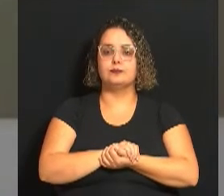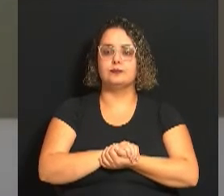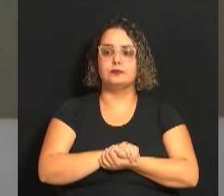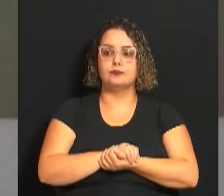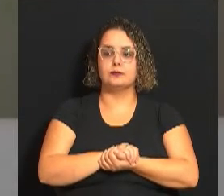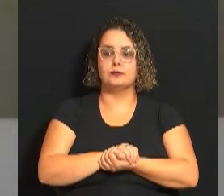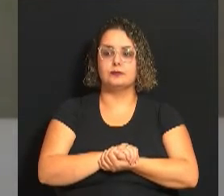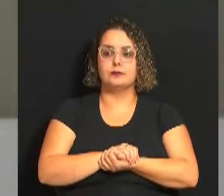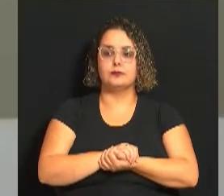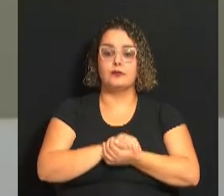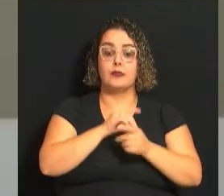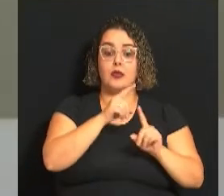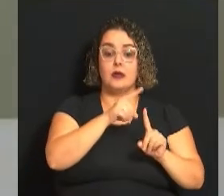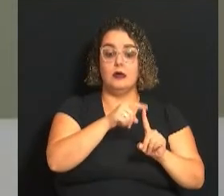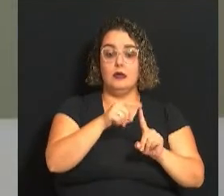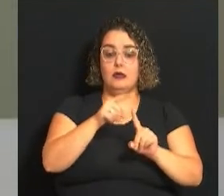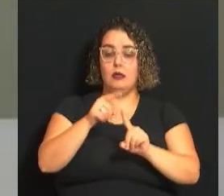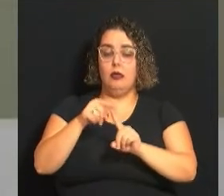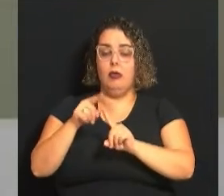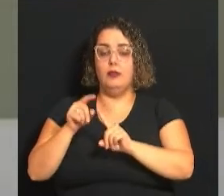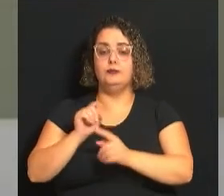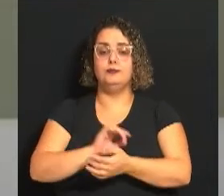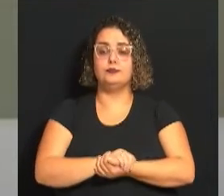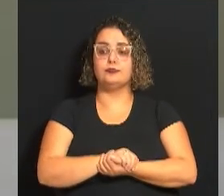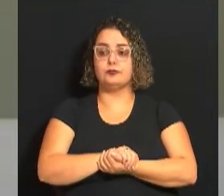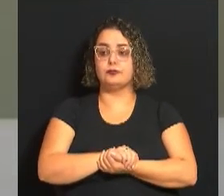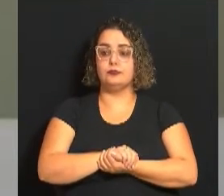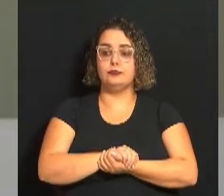Esse tipo de